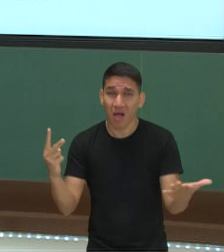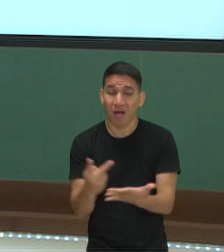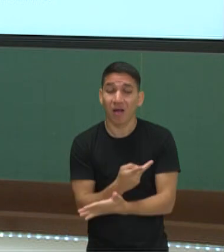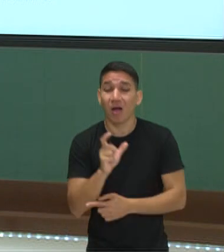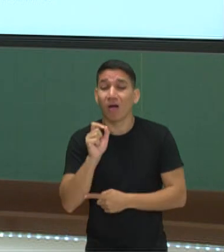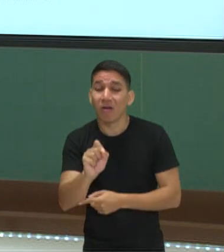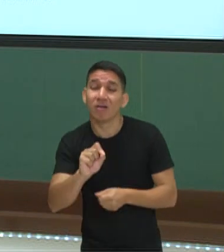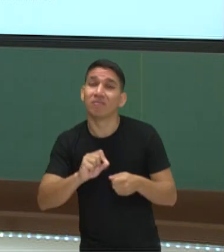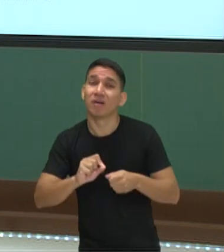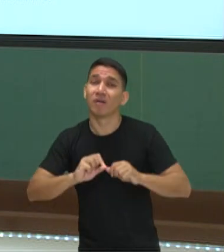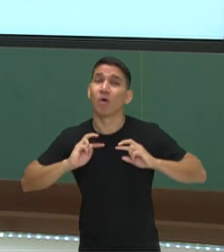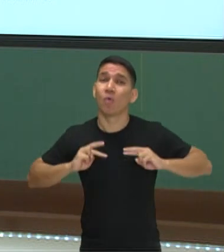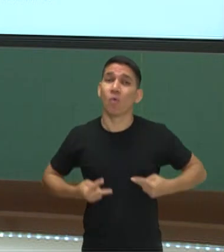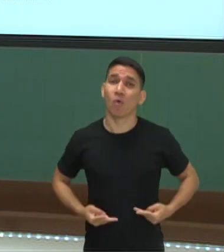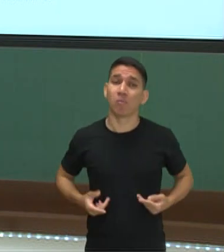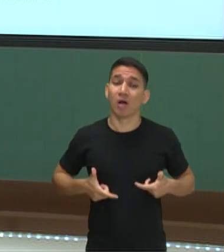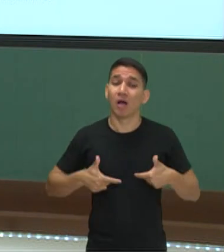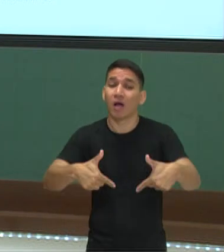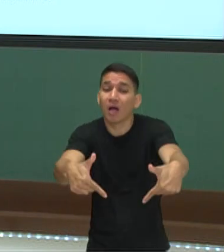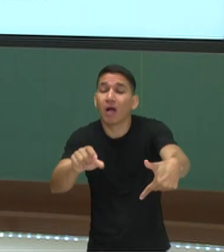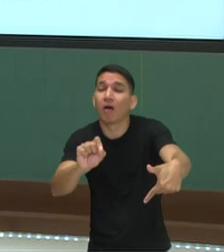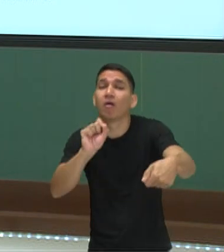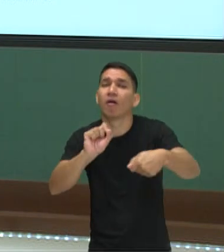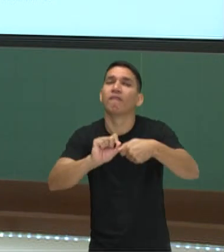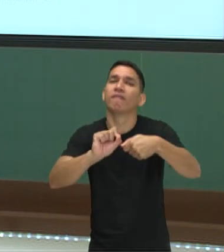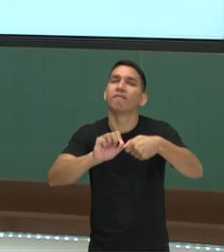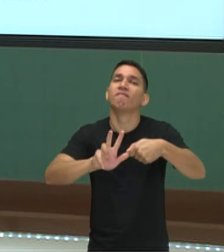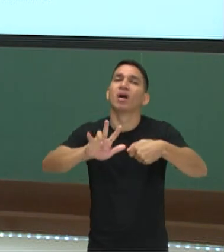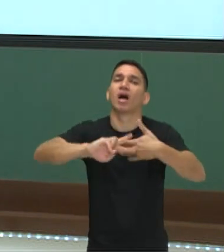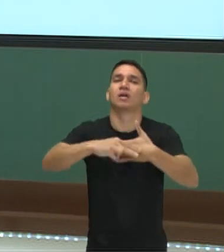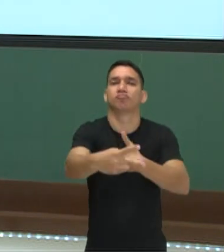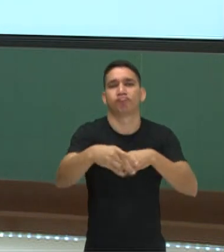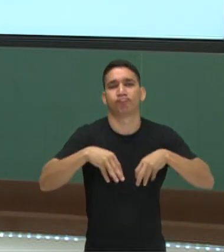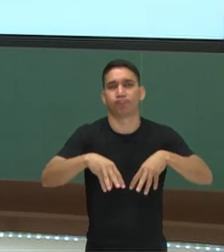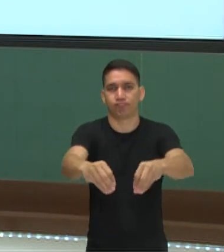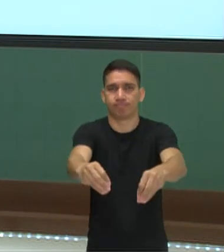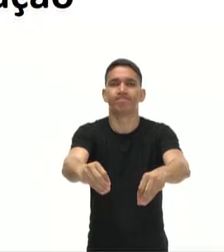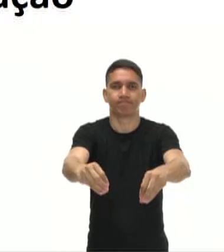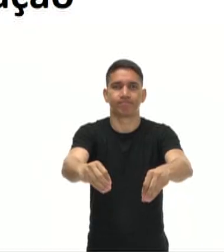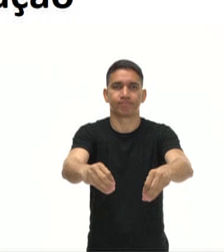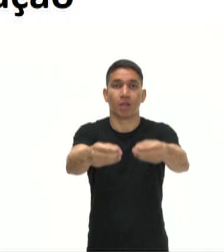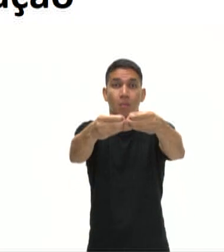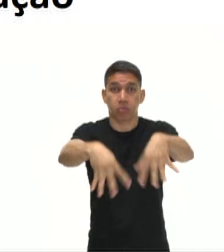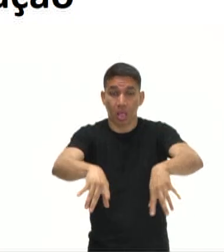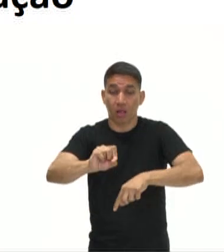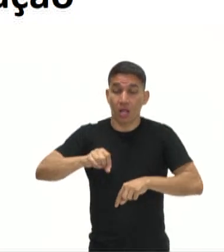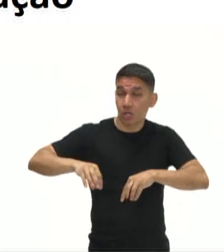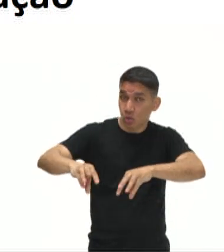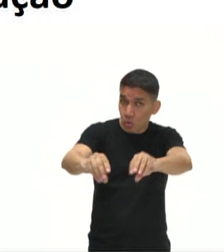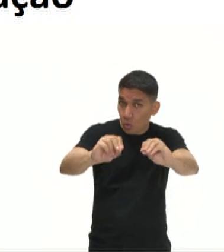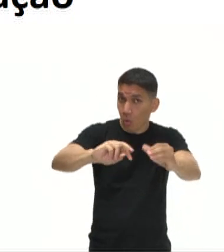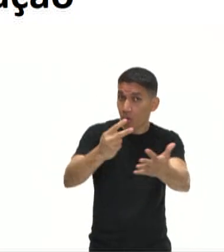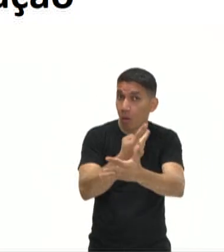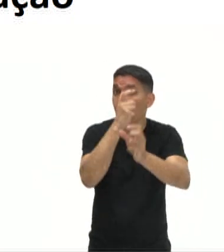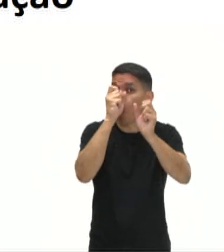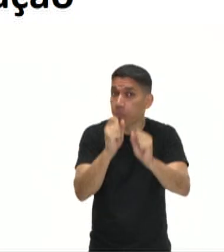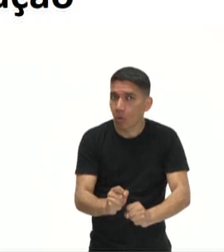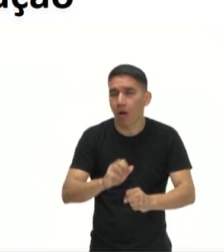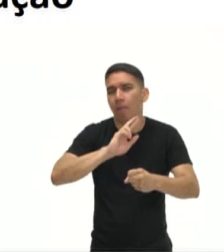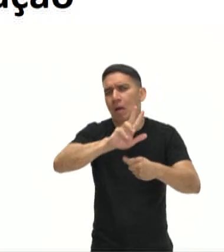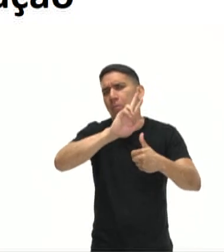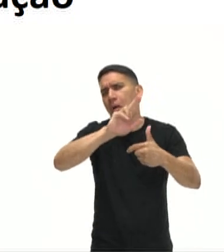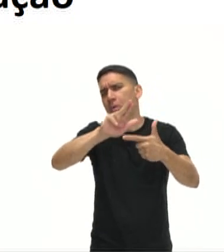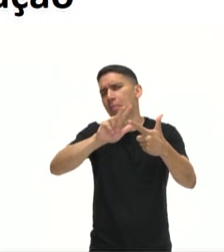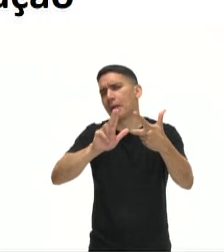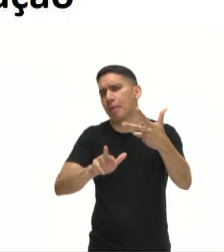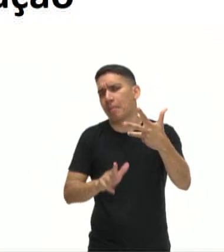determinada atividade humana, que vai afetar esse solo. A degradação do solo pode ser causada, então, por